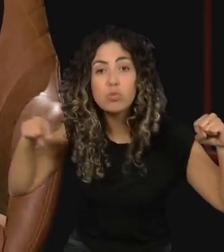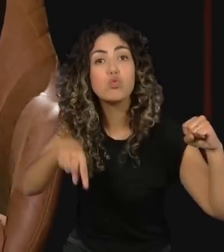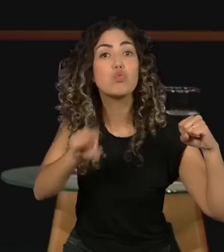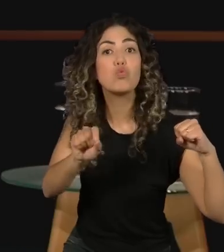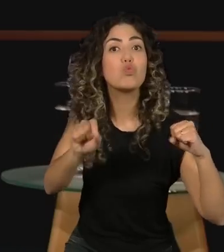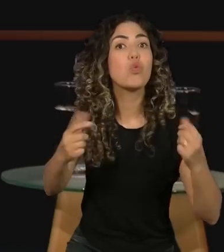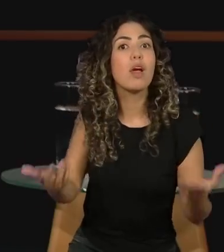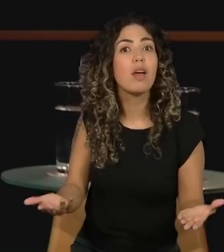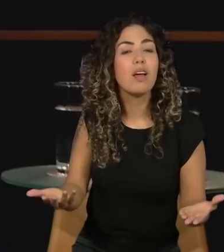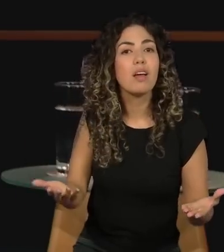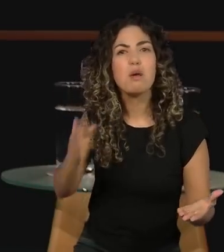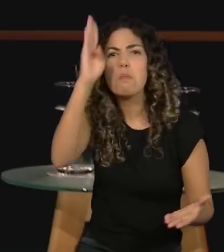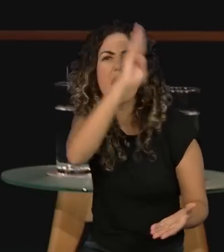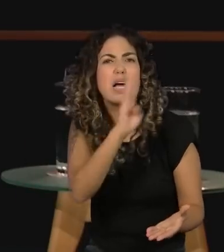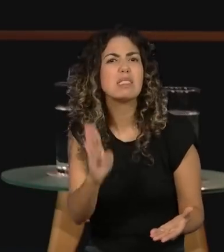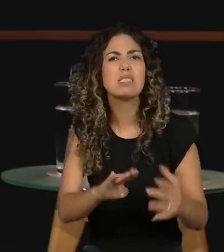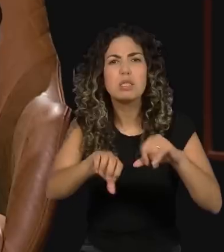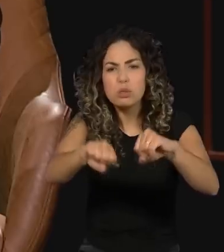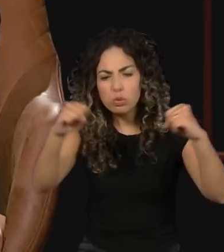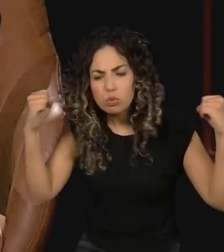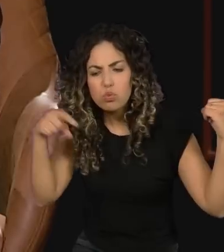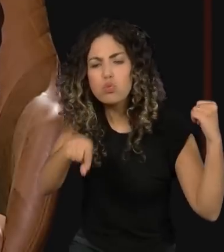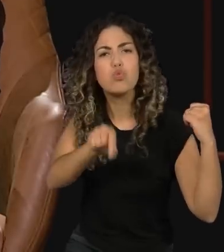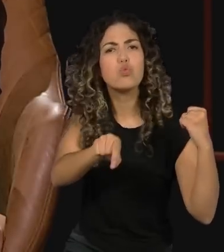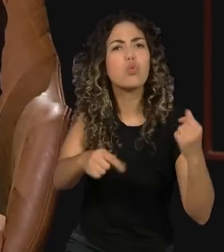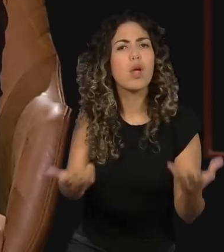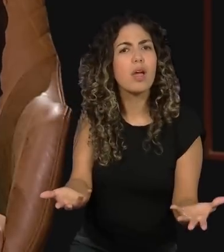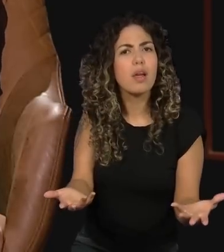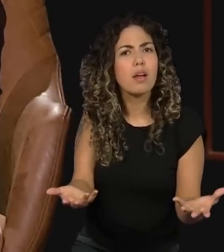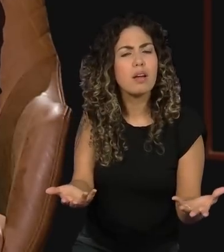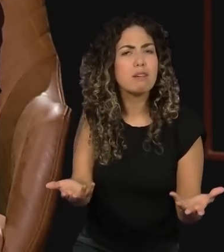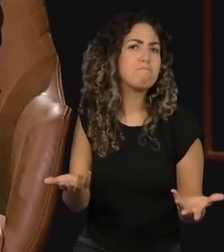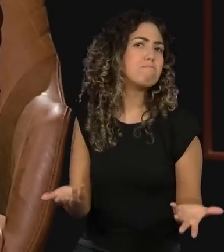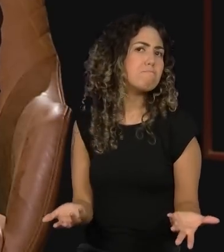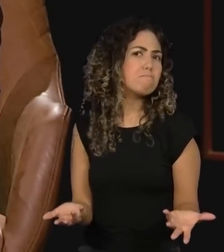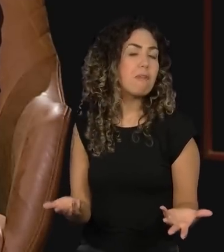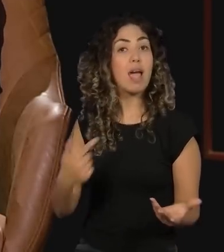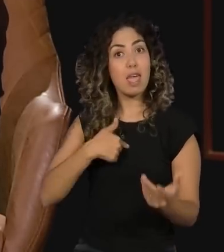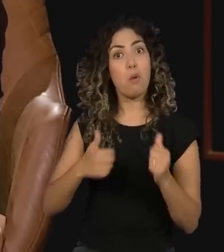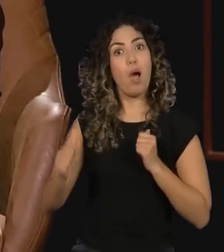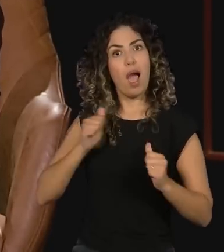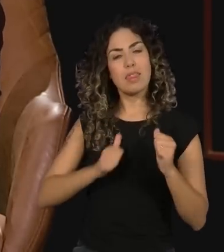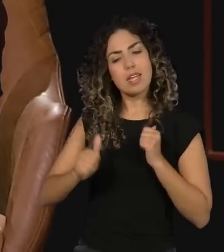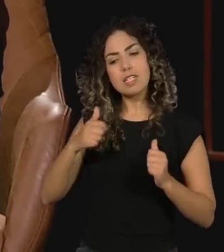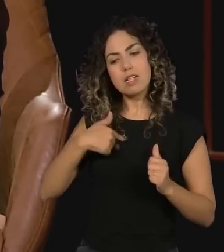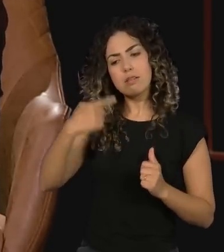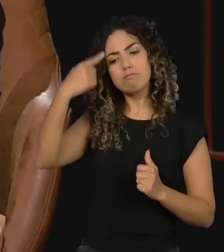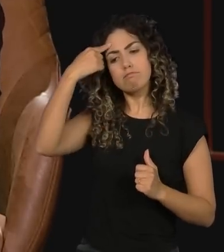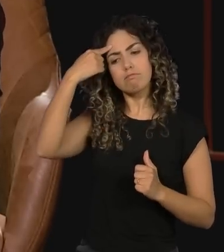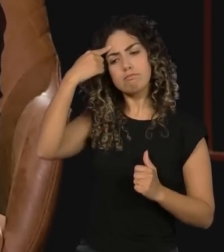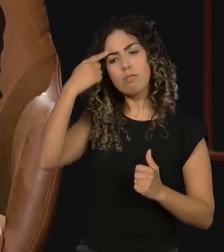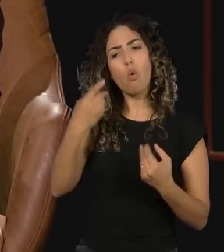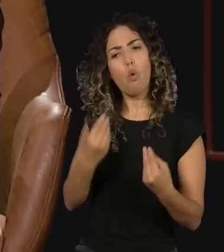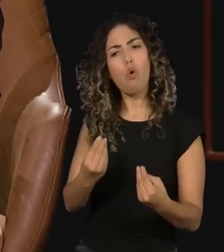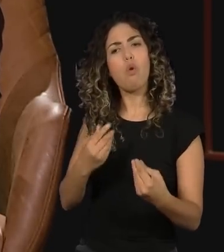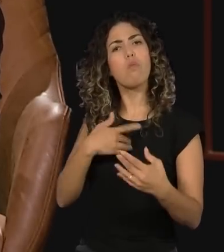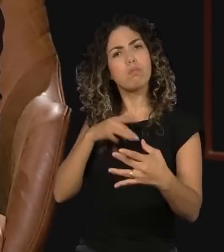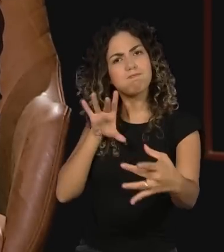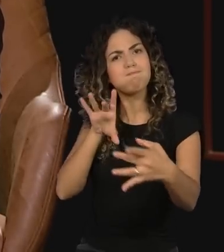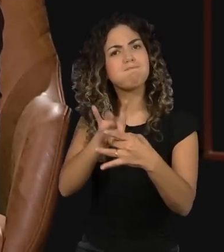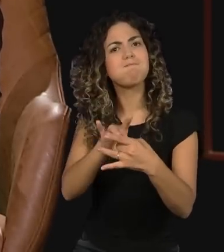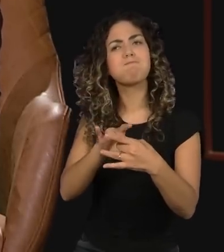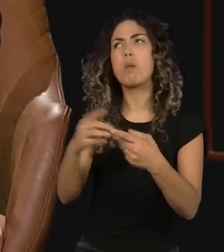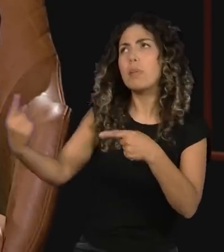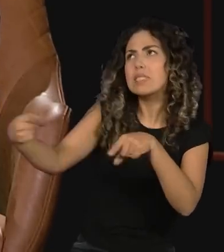Então, que país é esse? Como atriz eu fui encontrando esse lugar de